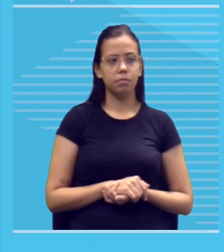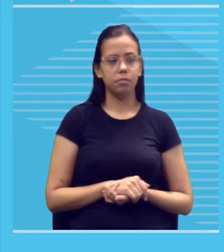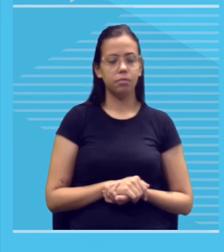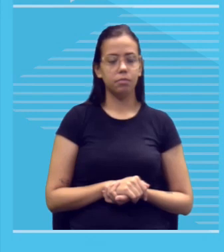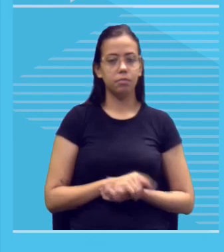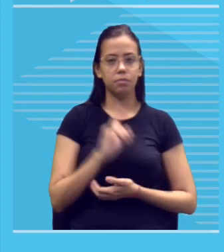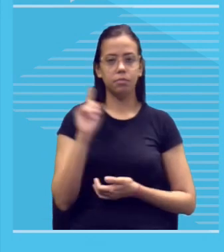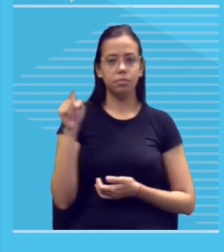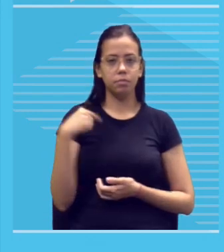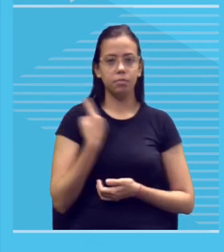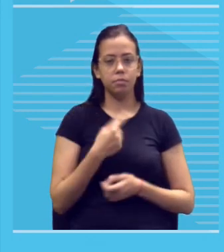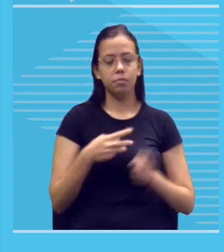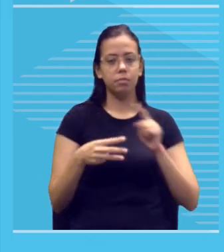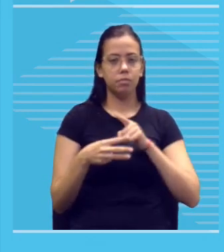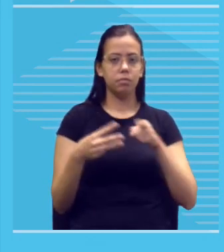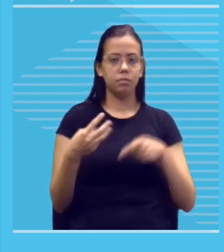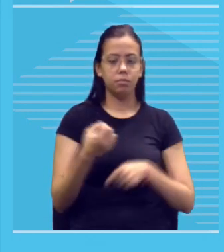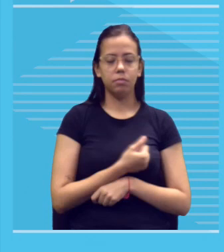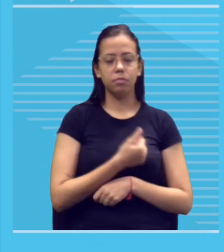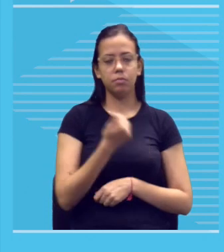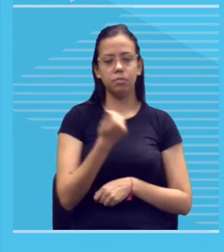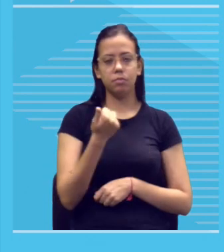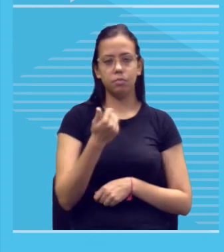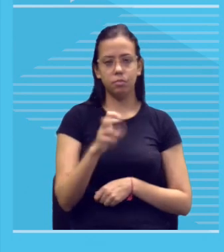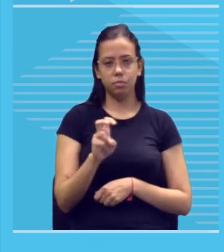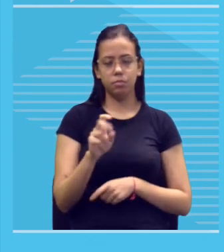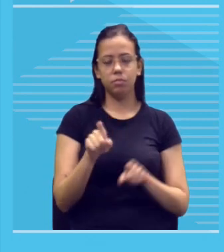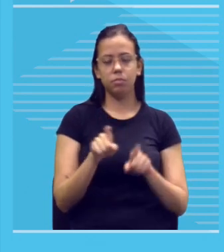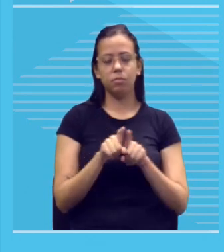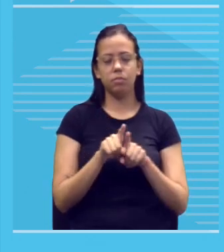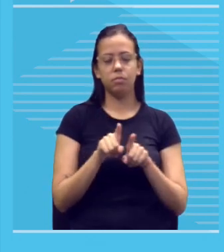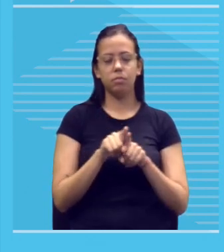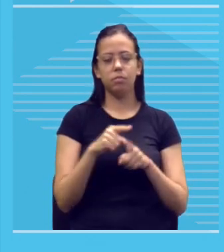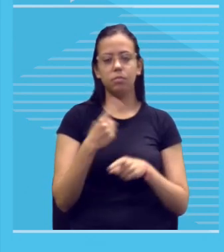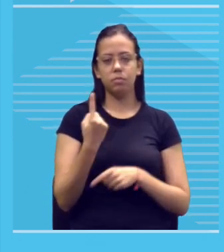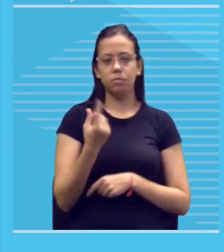os nossos três números 15 16 e 17 tá